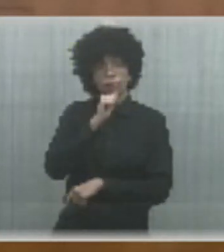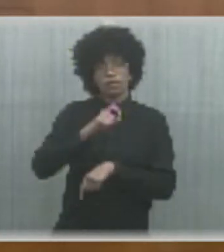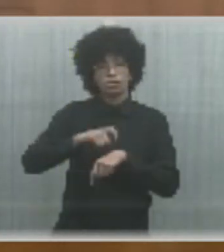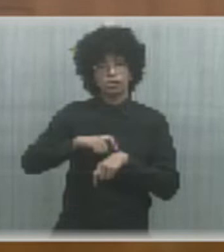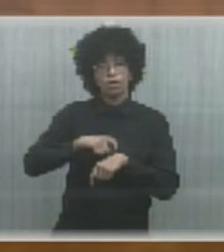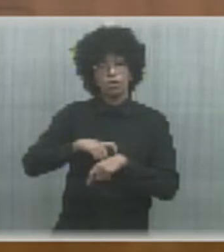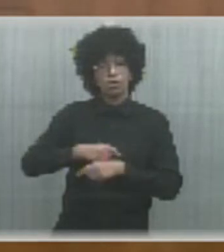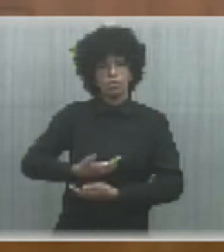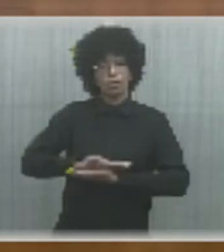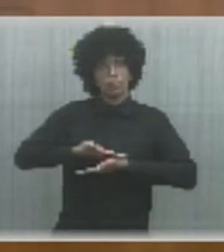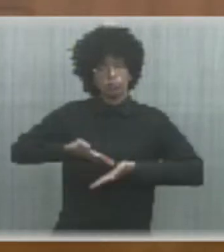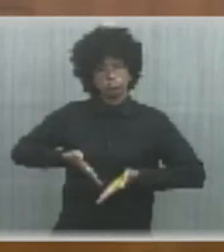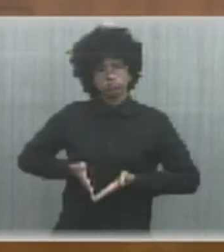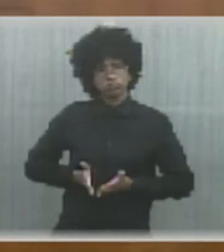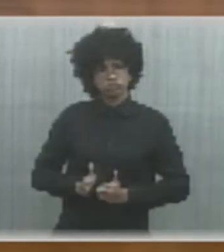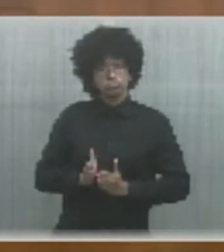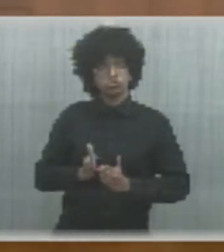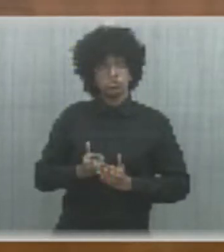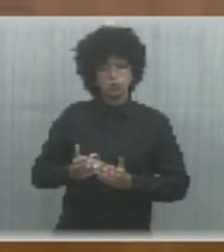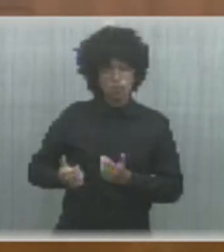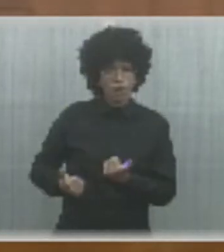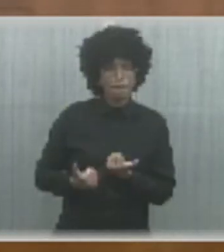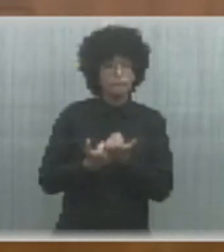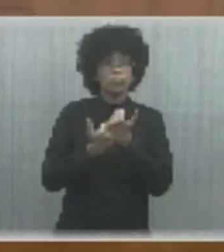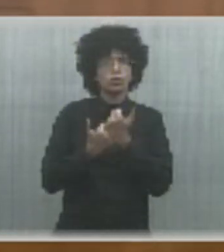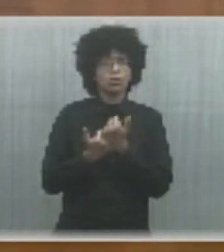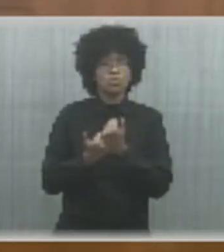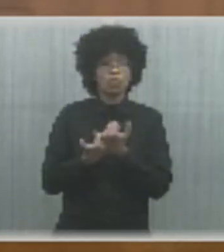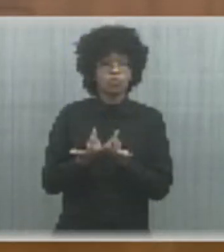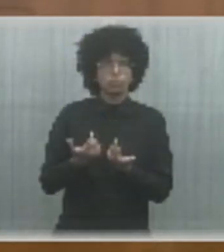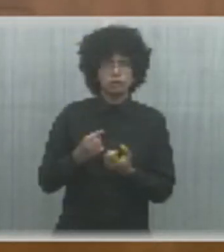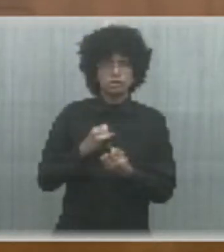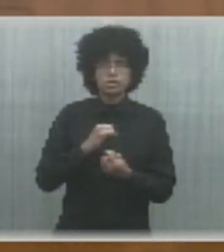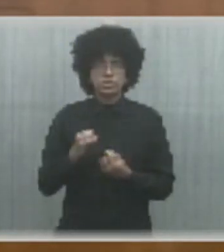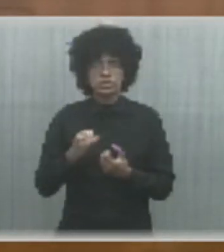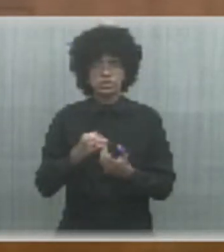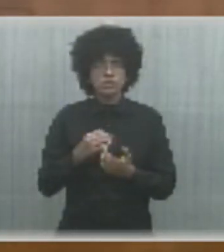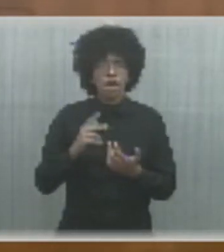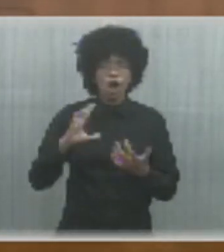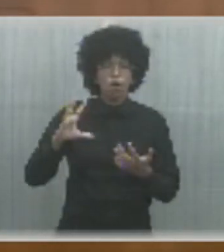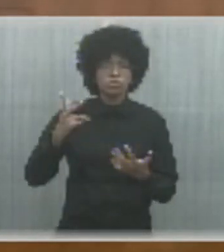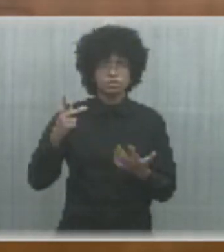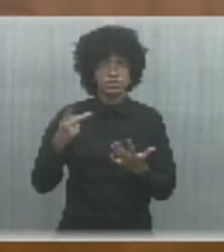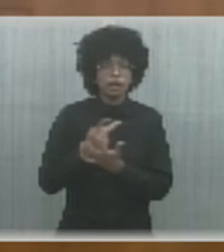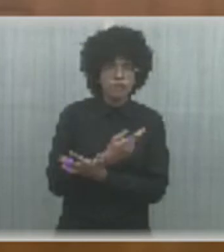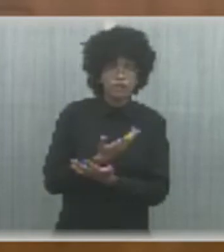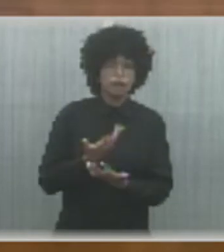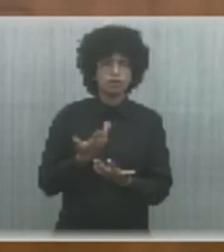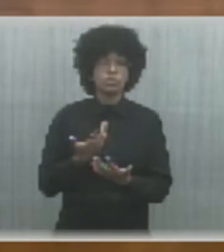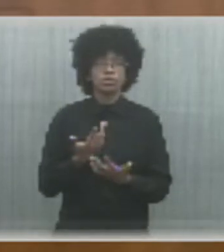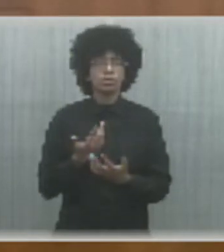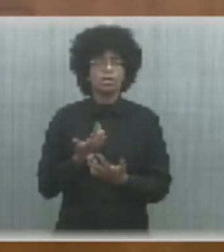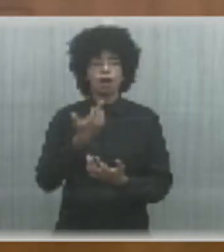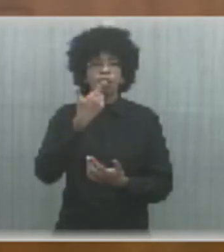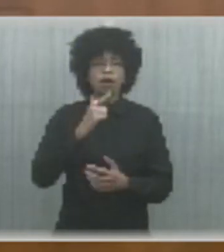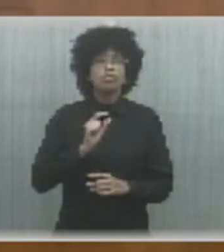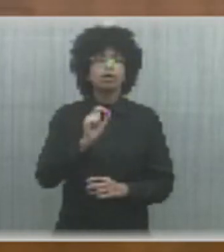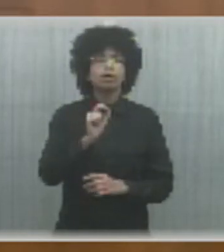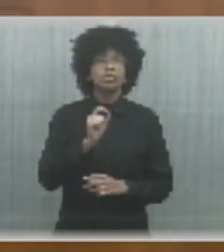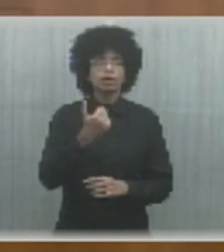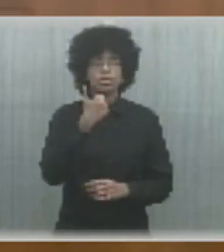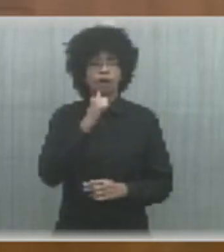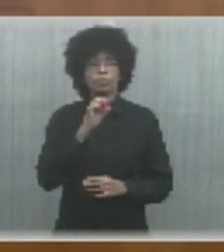seu bebê, na hora do apuro, na hora do sufoco, na hora de uma intercorrência, abaixo de Deus, a quem uma